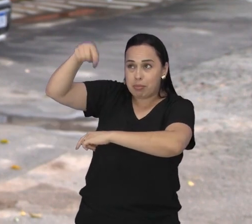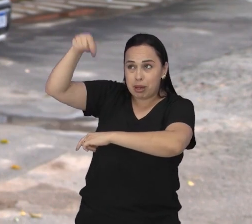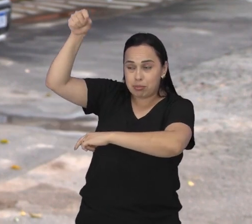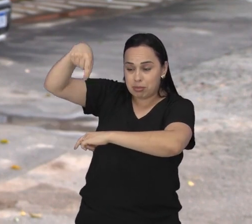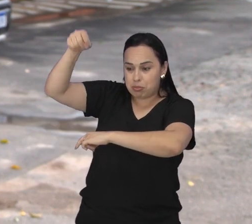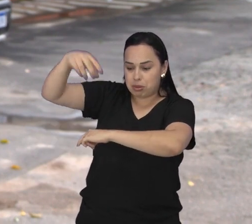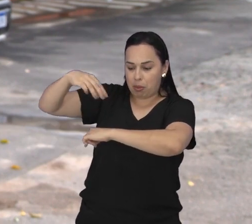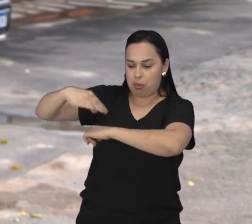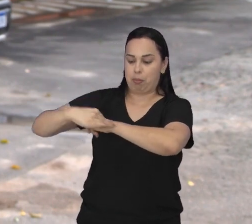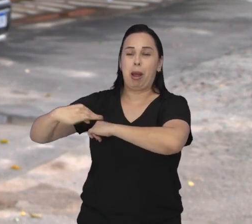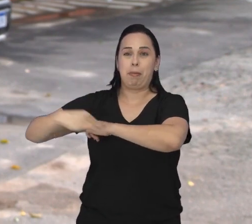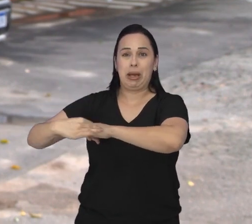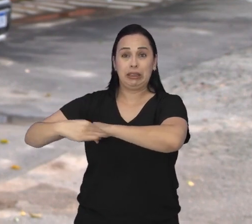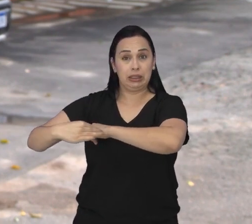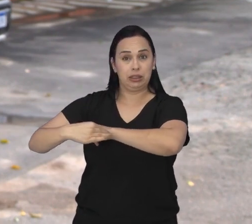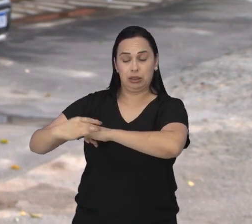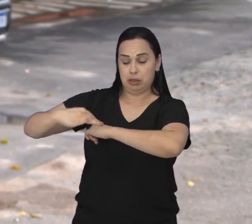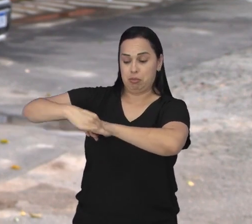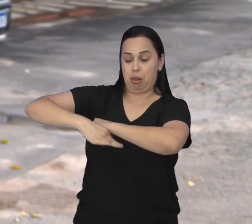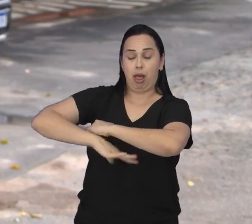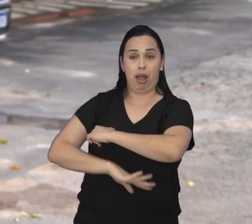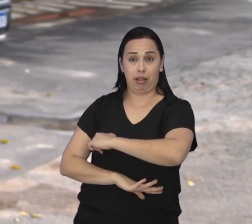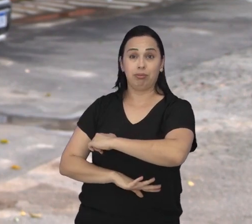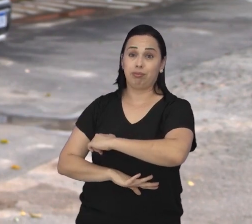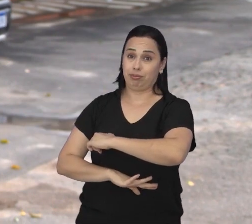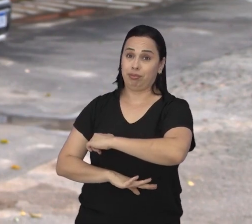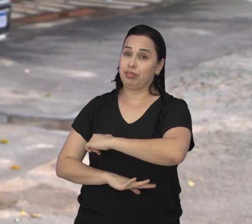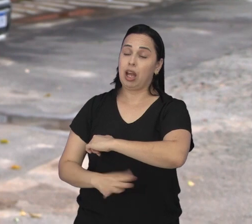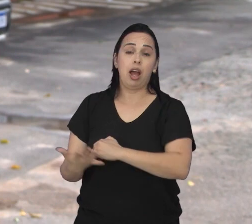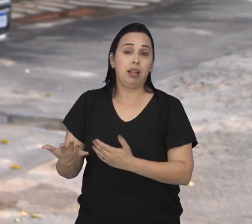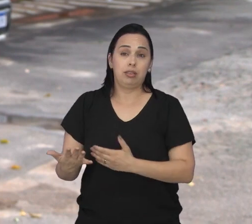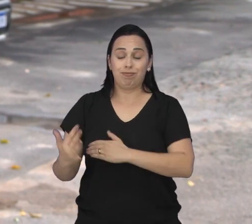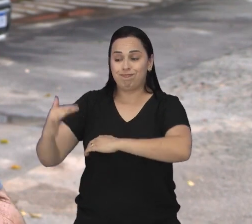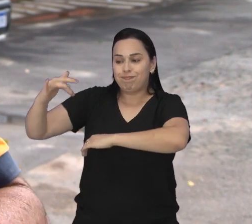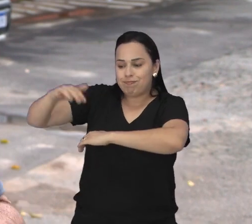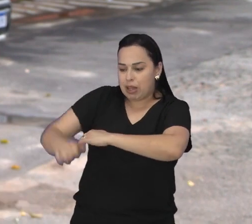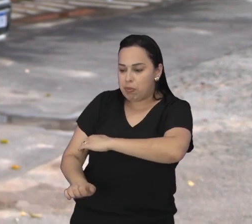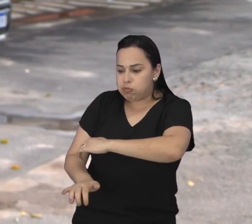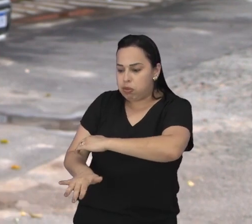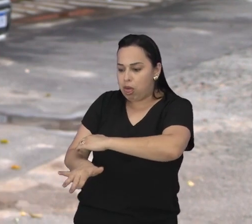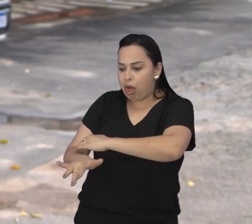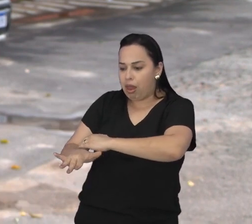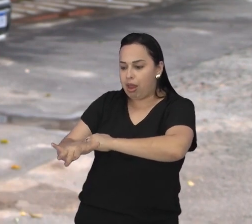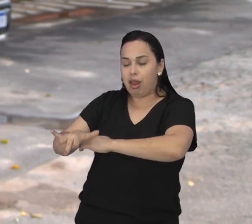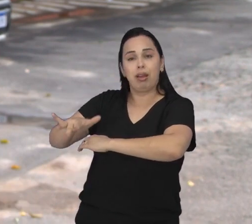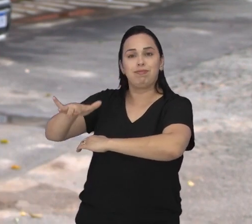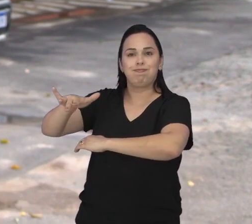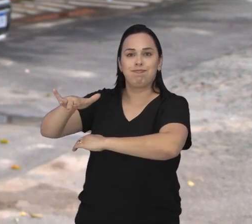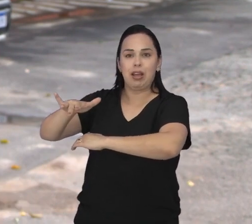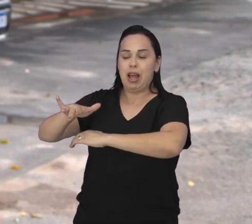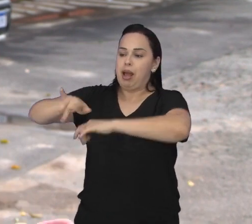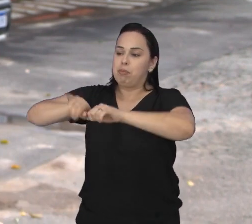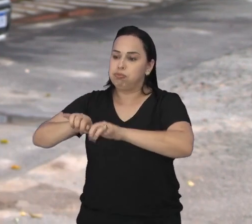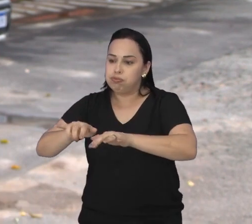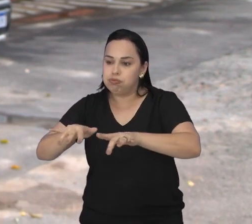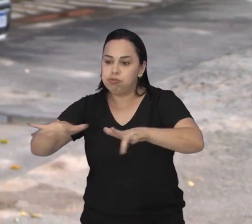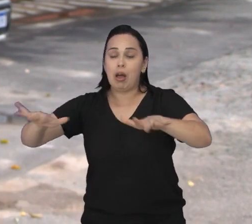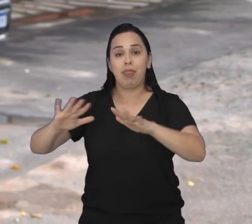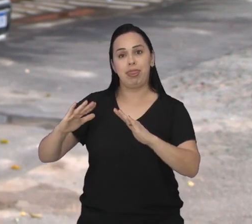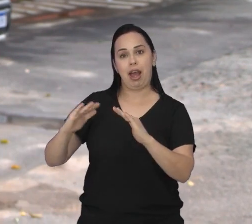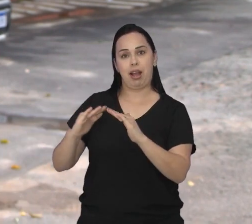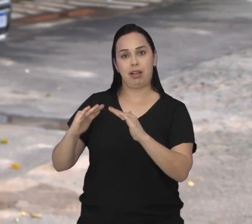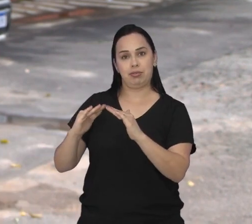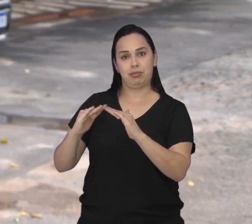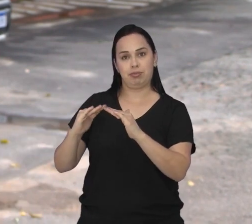acabou obstruindo, né, as galerias, né, a drenagem sendo prejudicada, e aí então esse acúmulo de água acabou atingindo